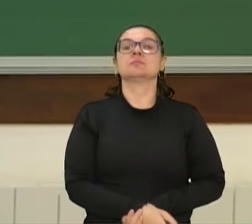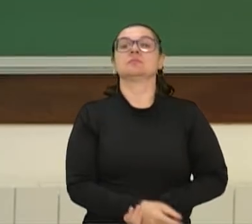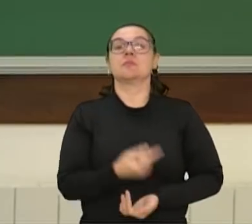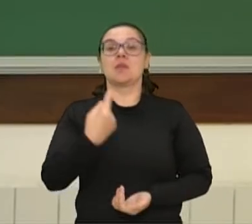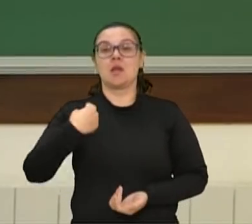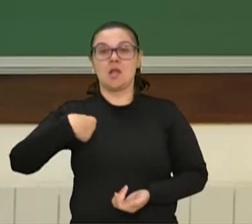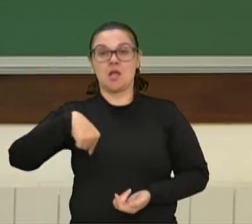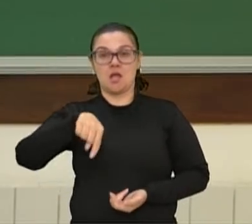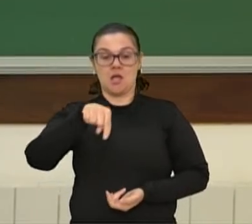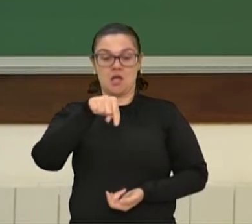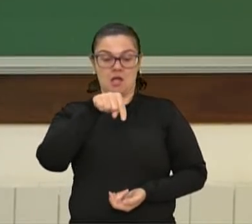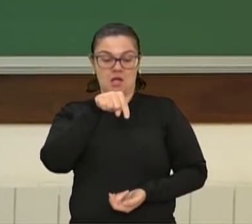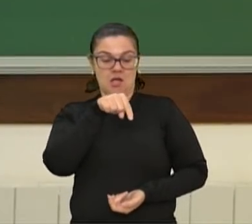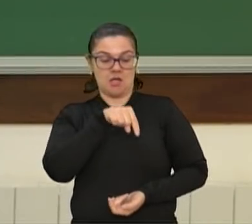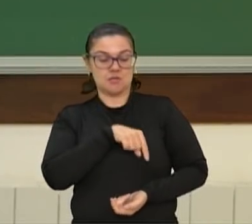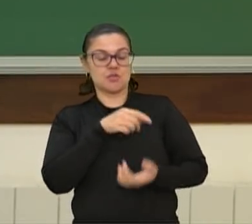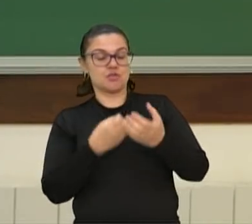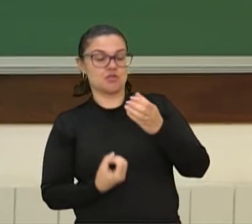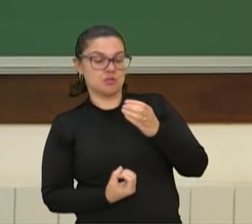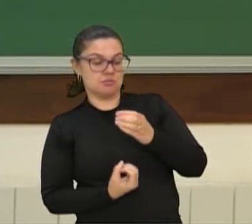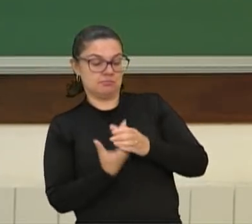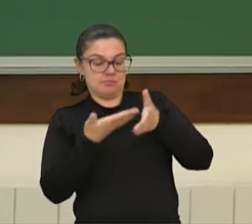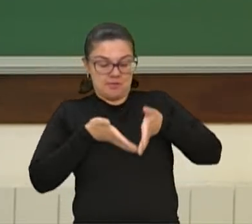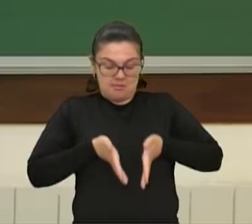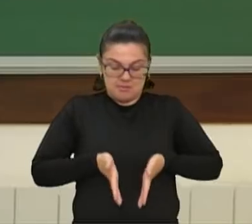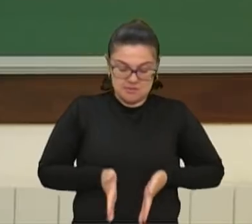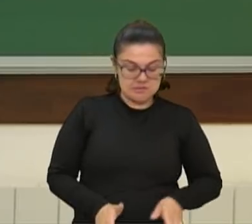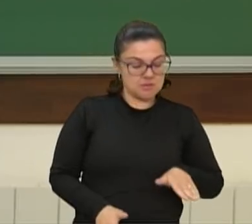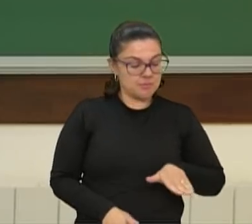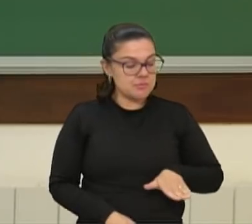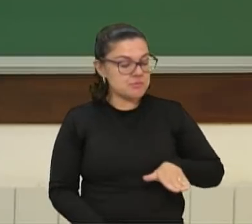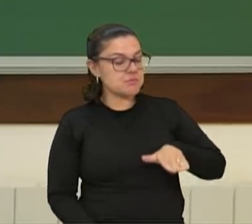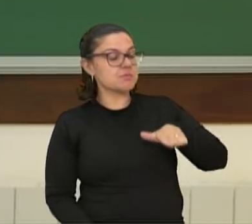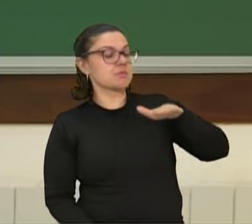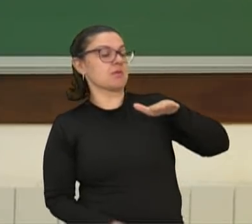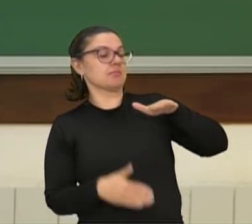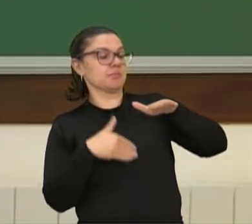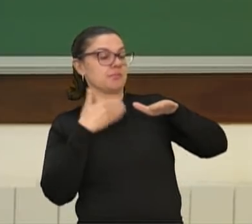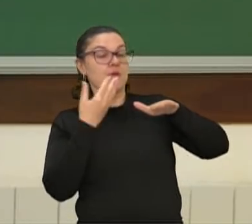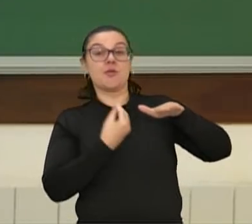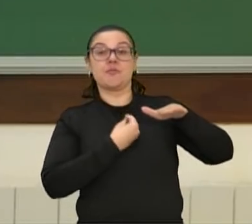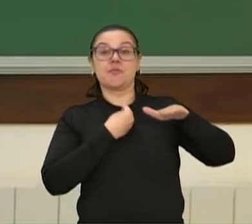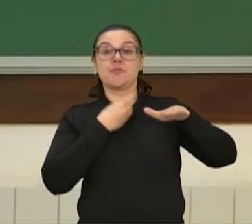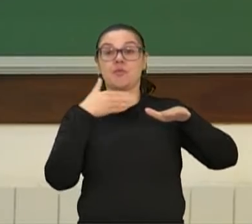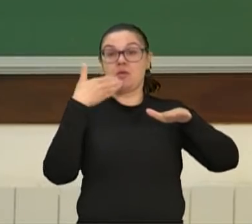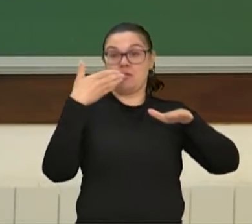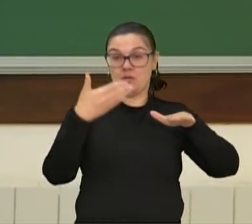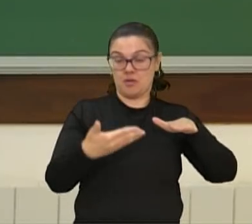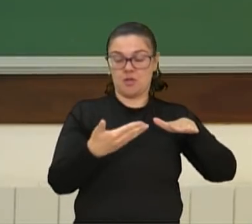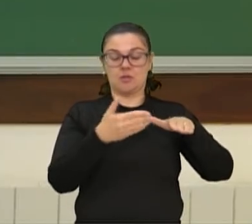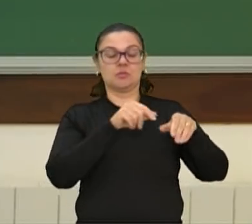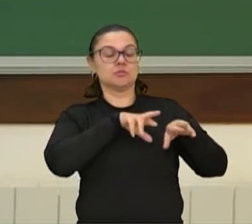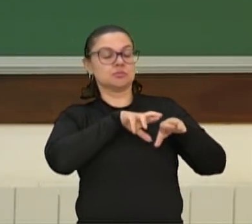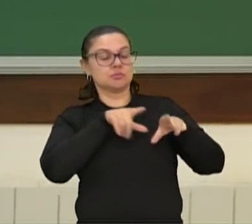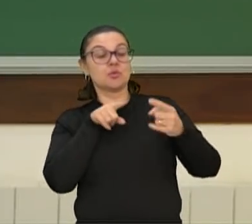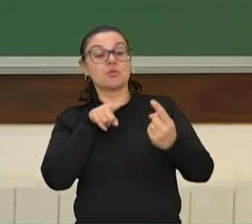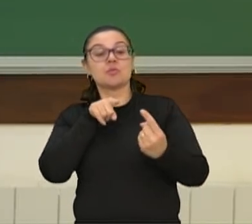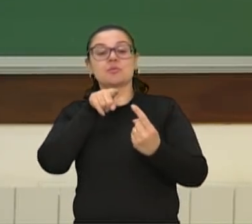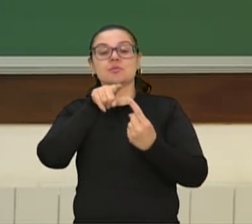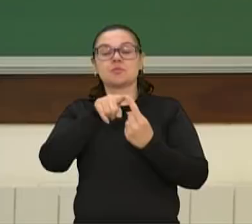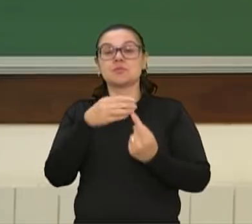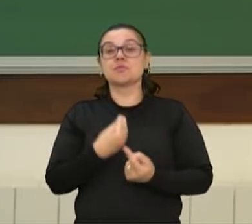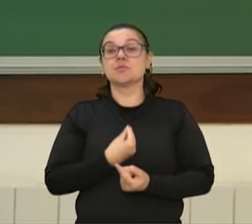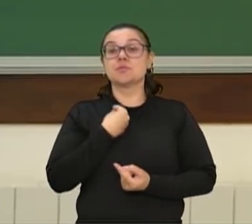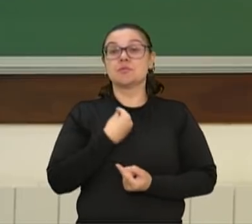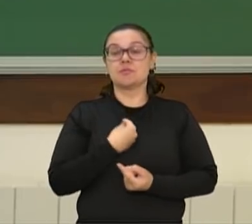Nós, na nossa finitude, nós nascemos, crescemos, e aí vivemos, e temos todo um objetivo